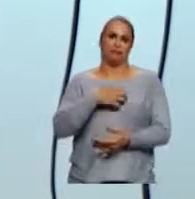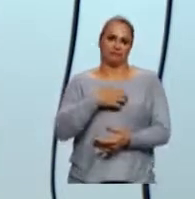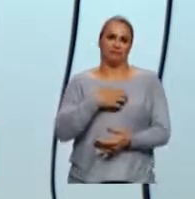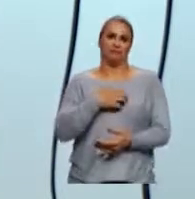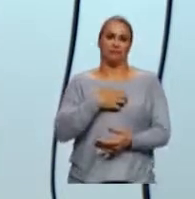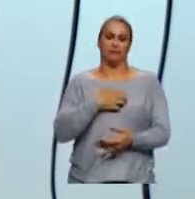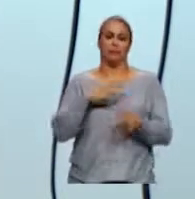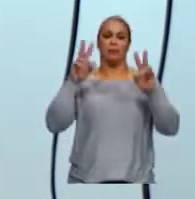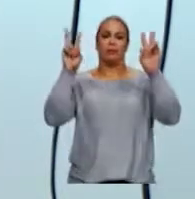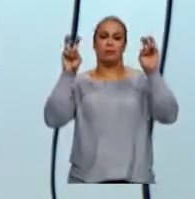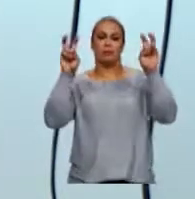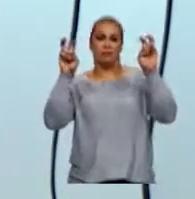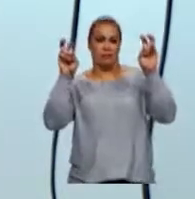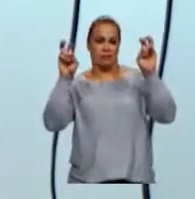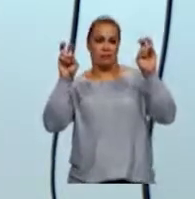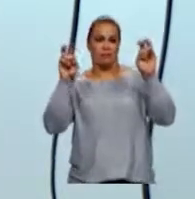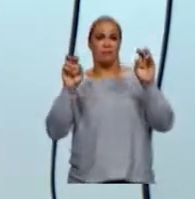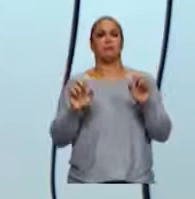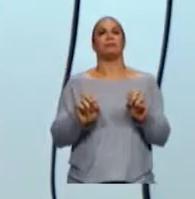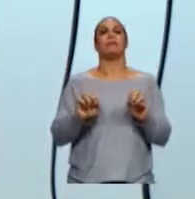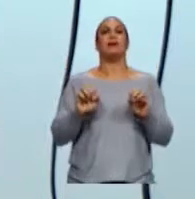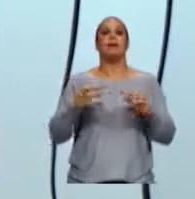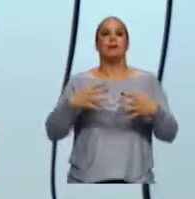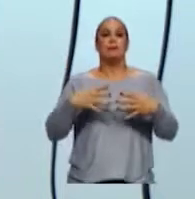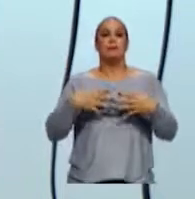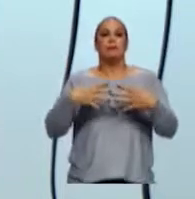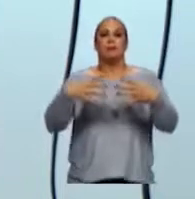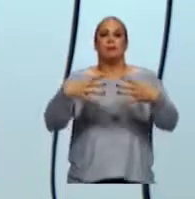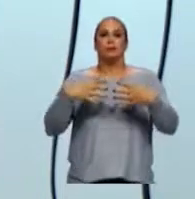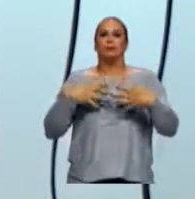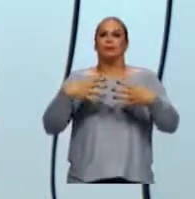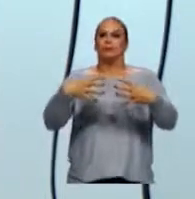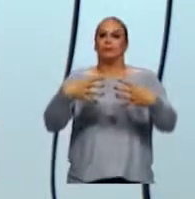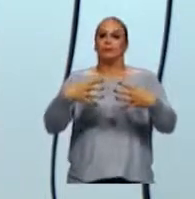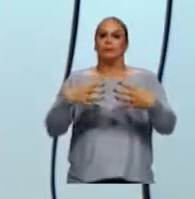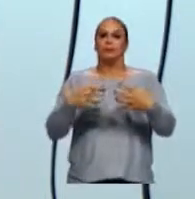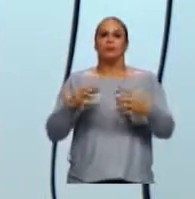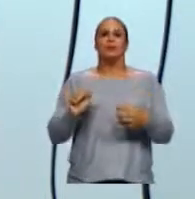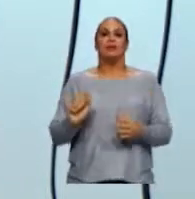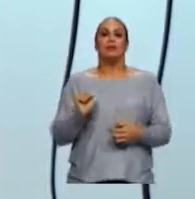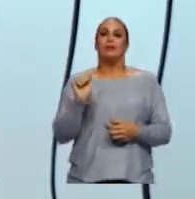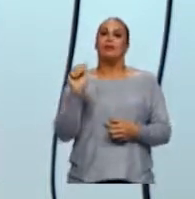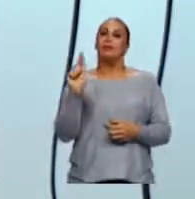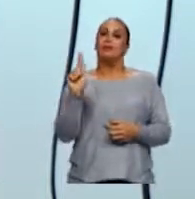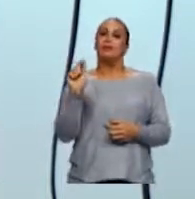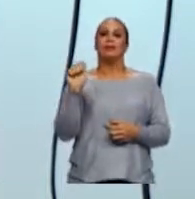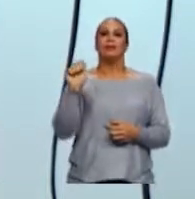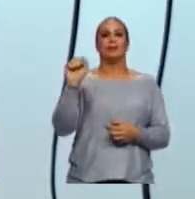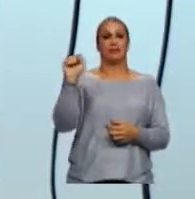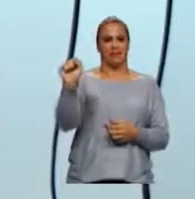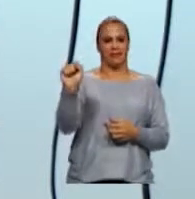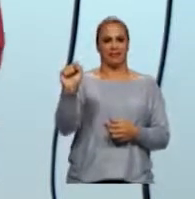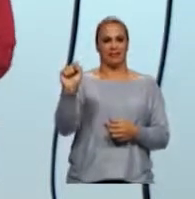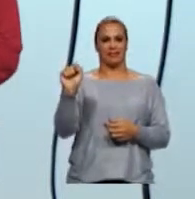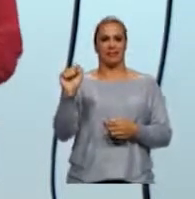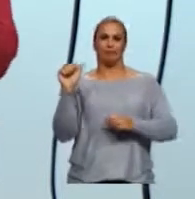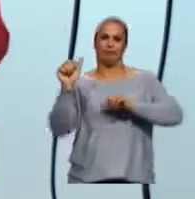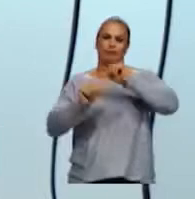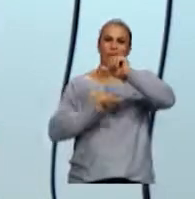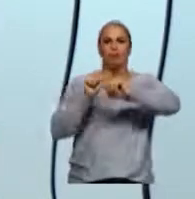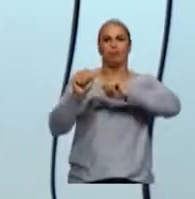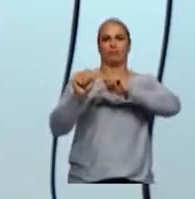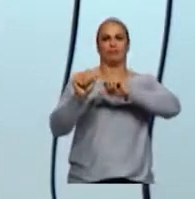sistema respiratório e as trocas gasosas. Com essa aula, eu espero que você